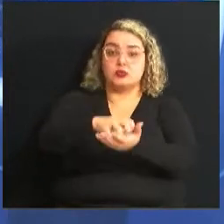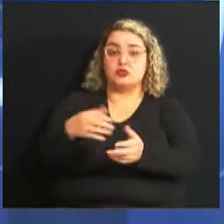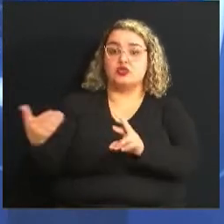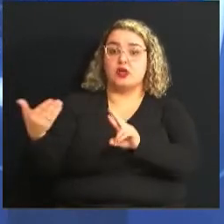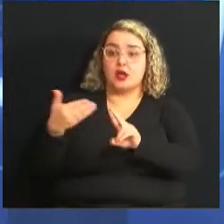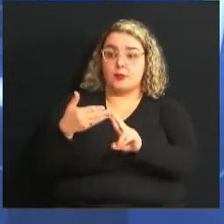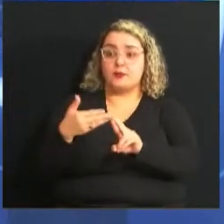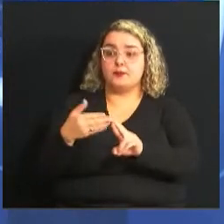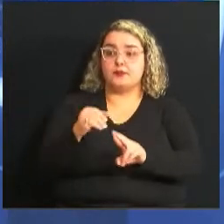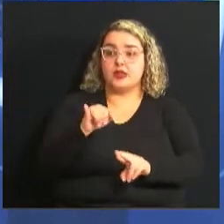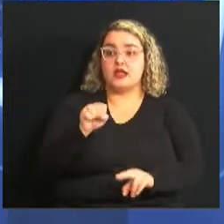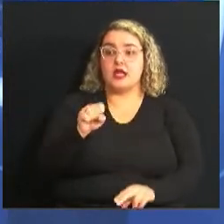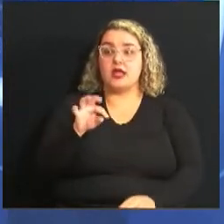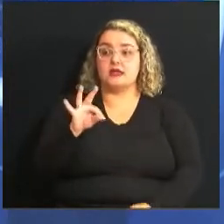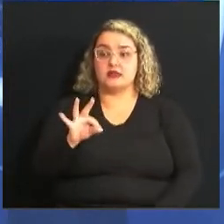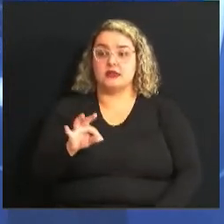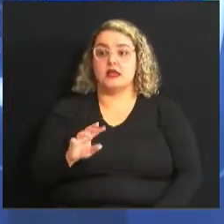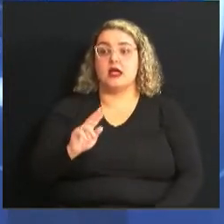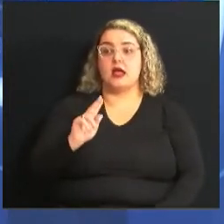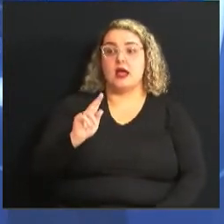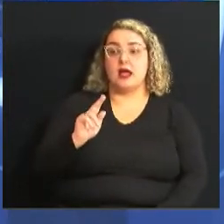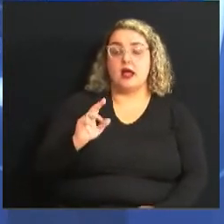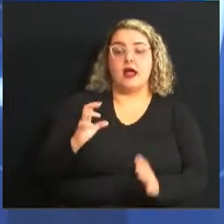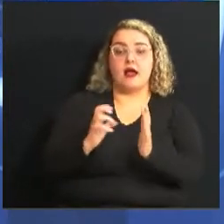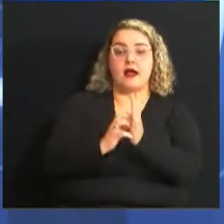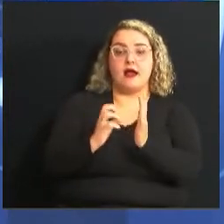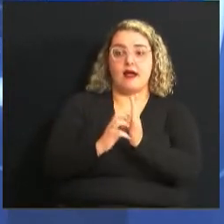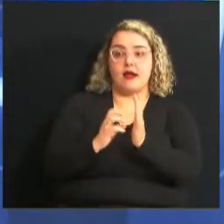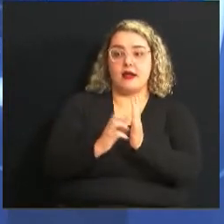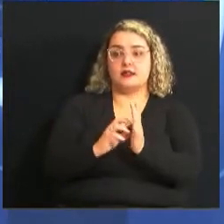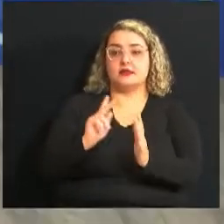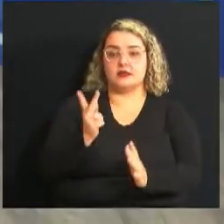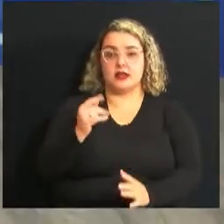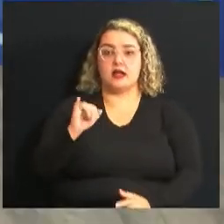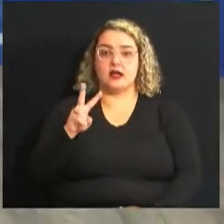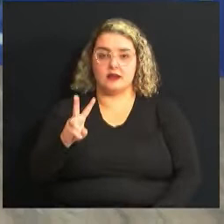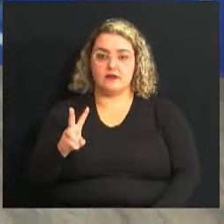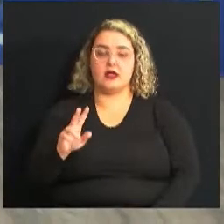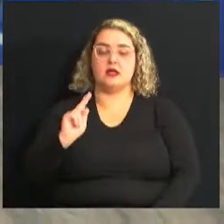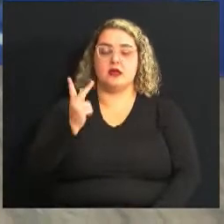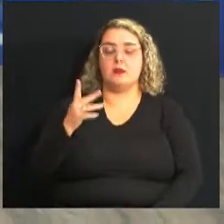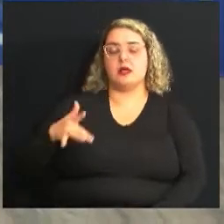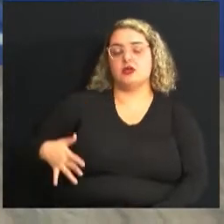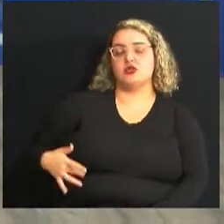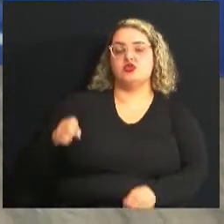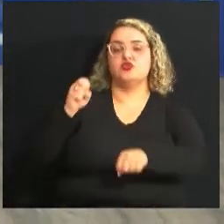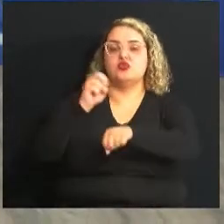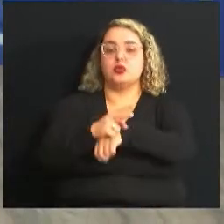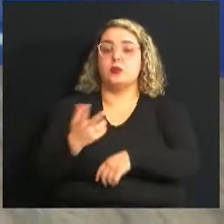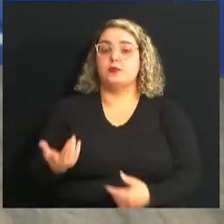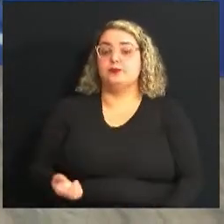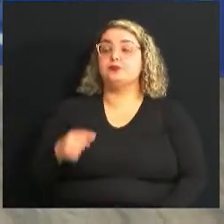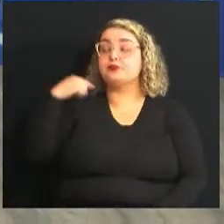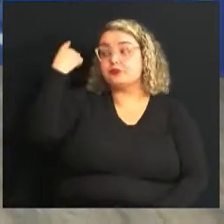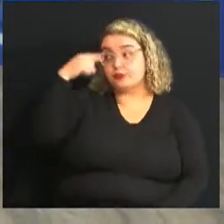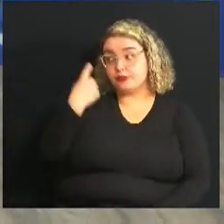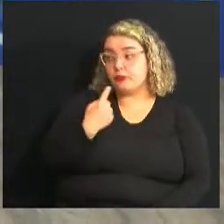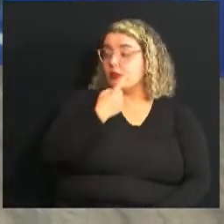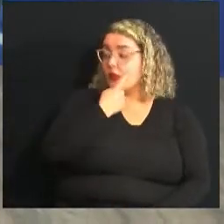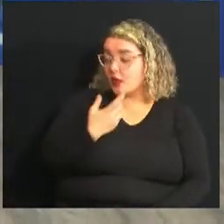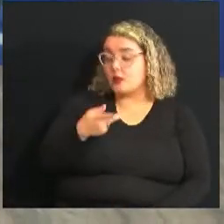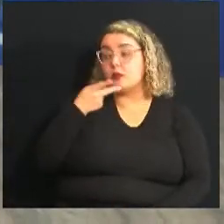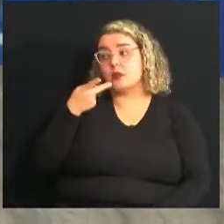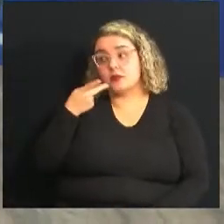em IST, HIV/AIDS e hepatites virais. E Mirna Abreu, por falar em centro de saúde, o de